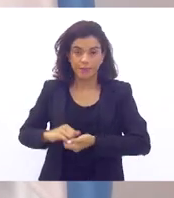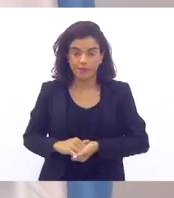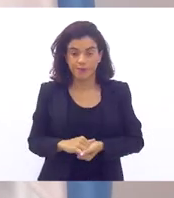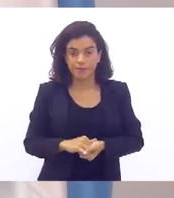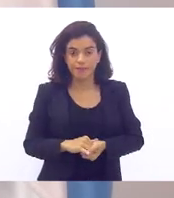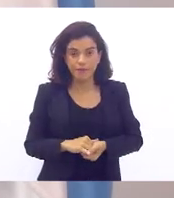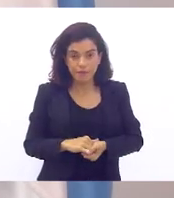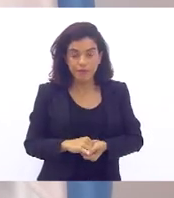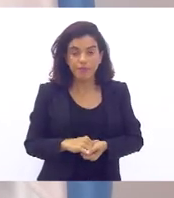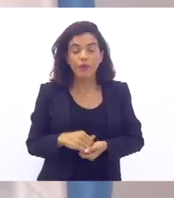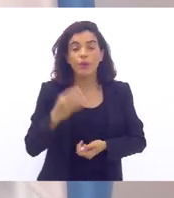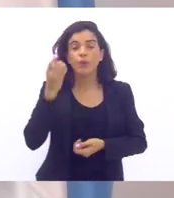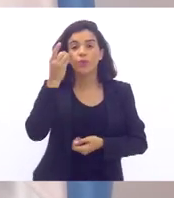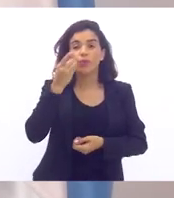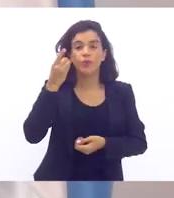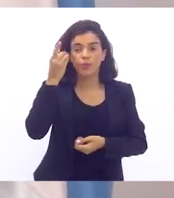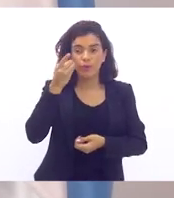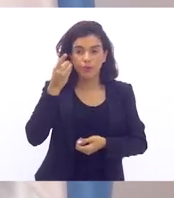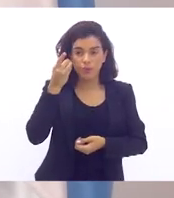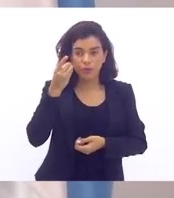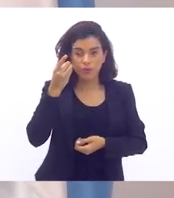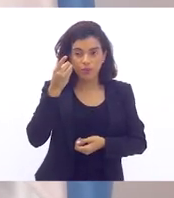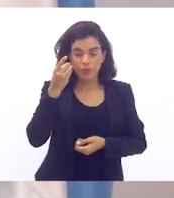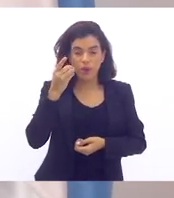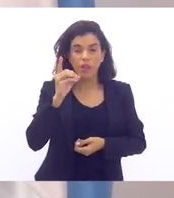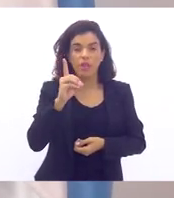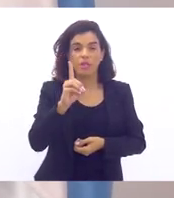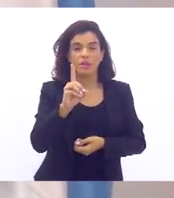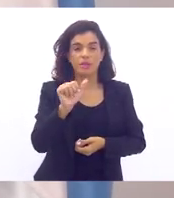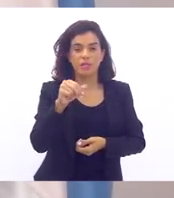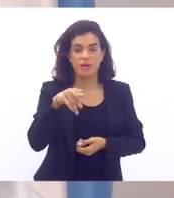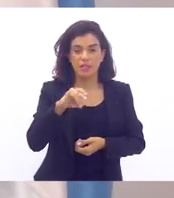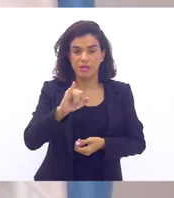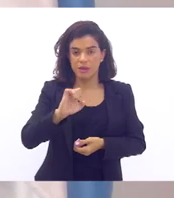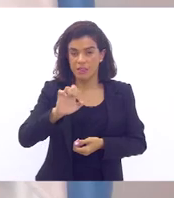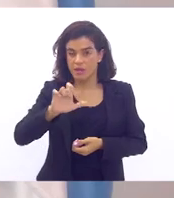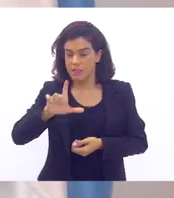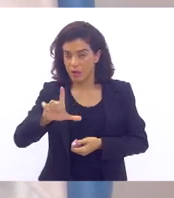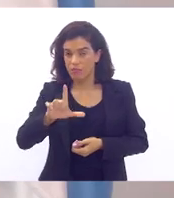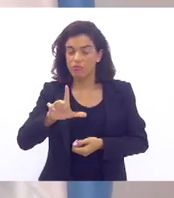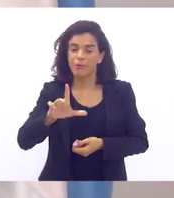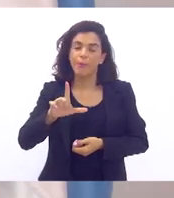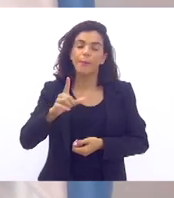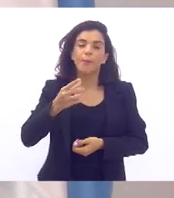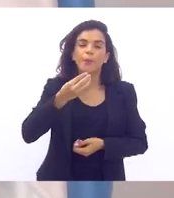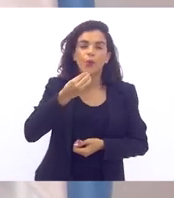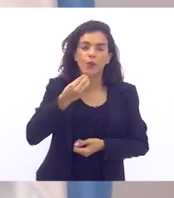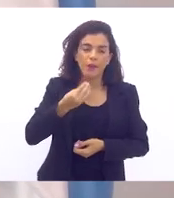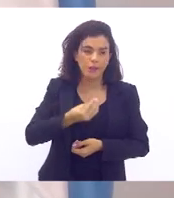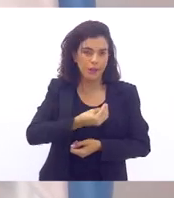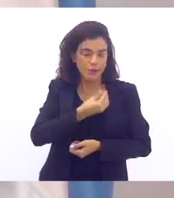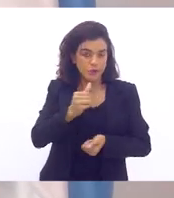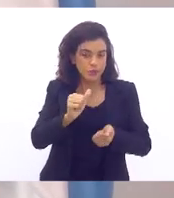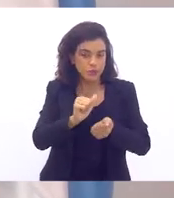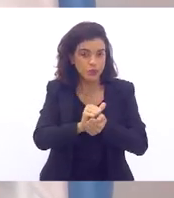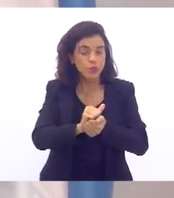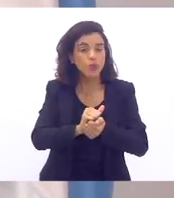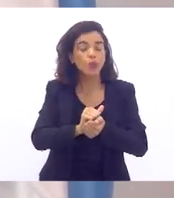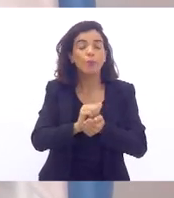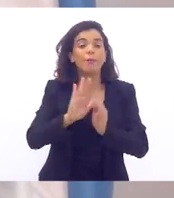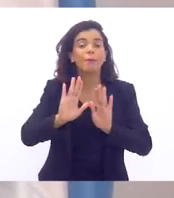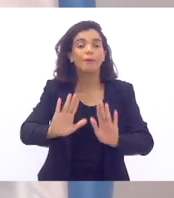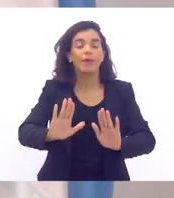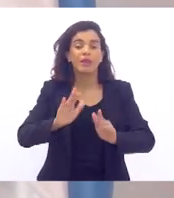e o deputado Daniel librelon que estaria conosco hoje mas ele saiu ele tava internado